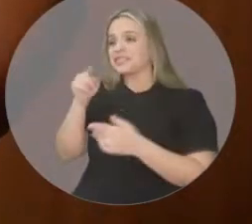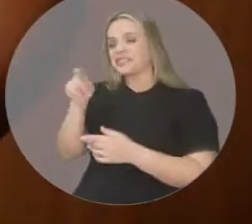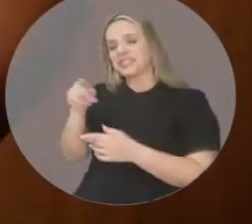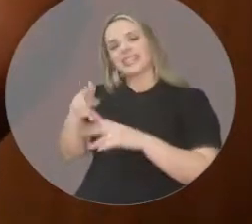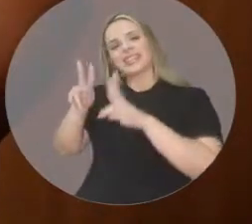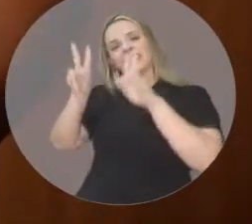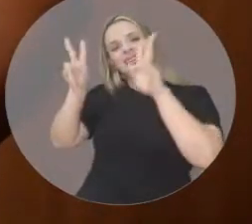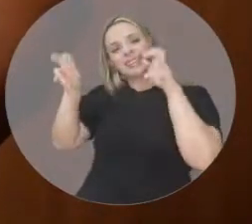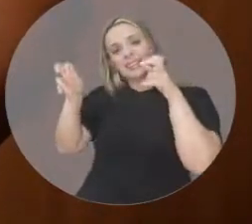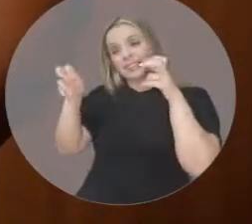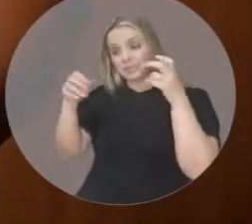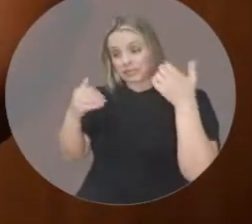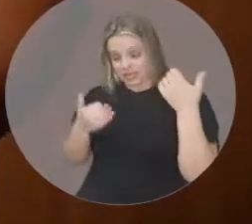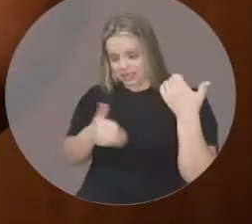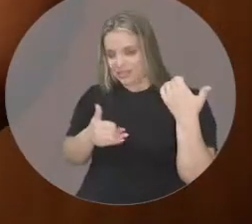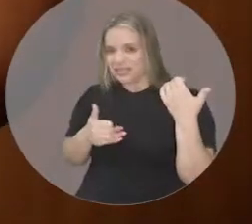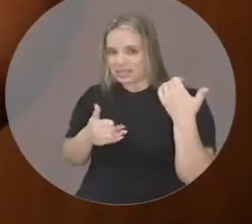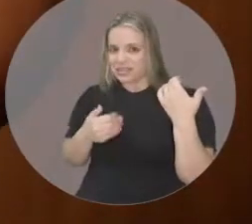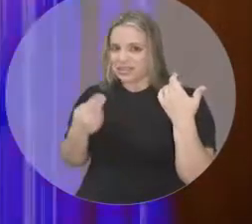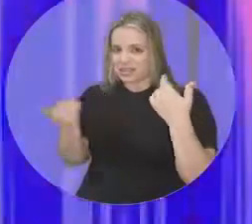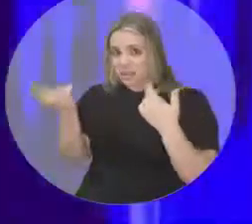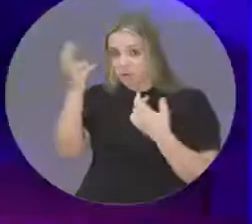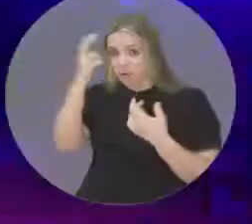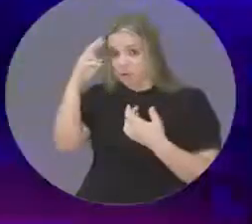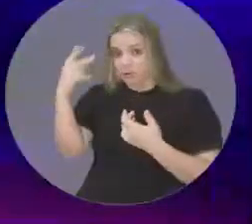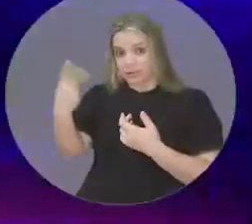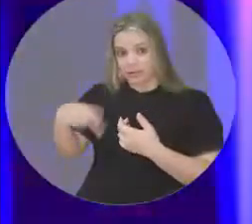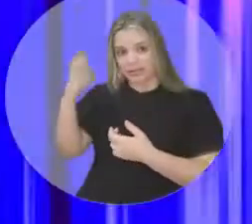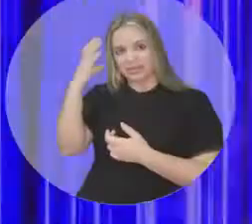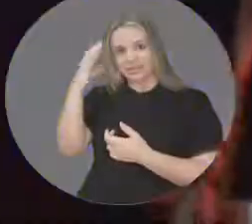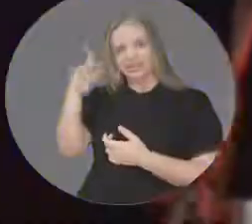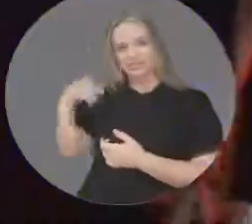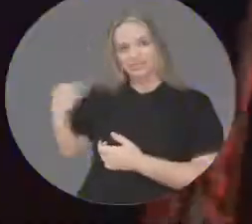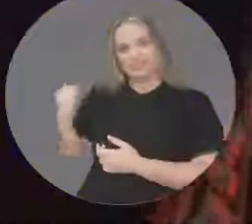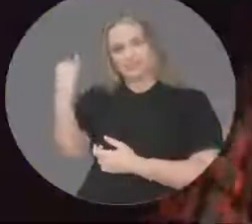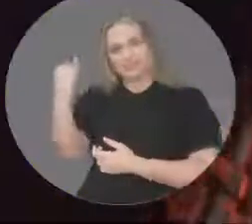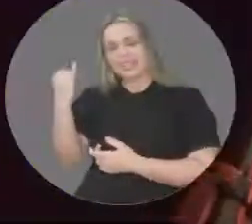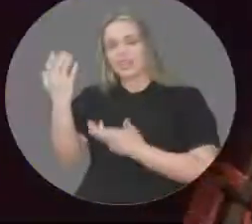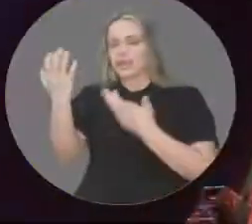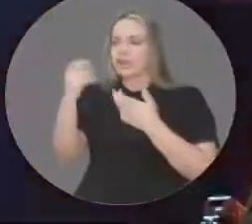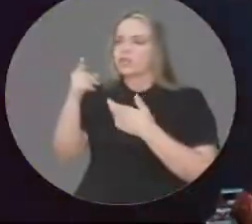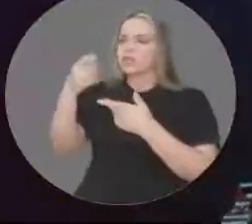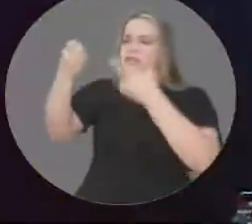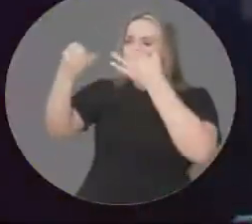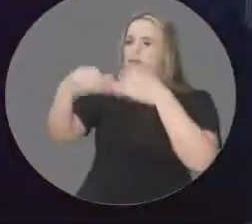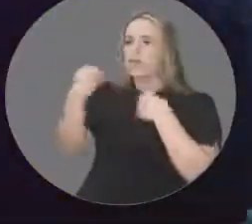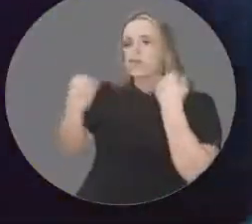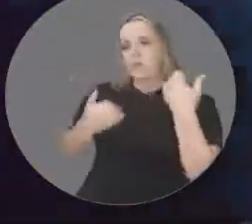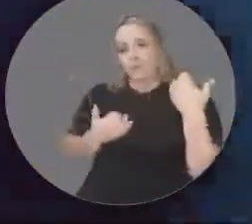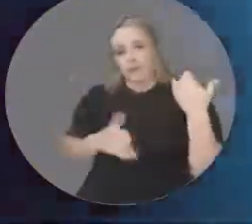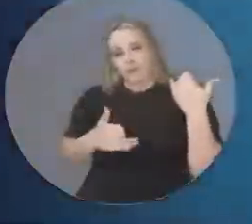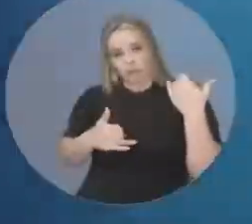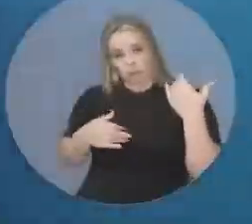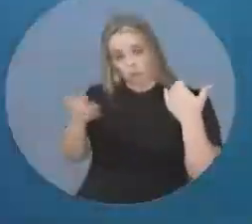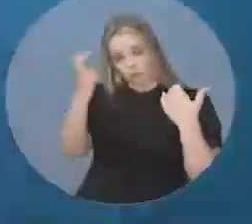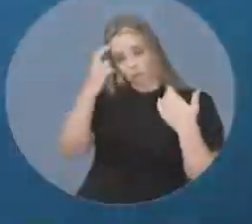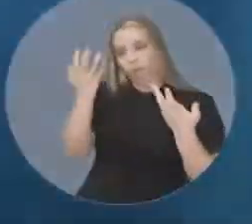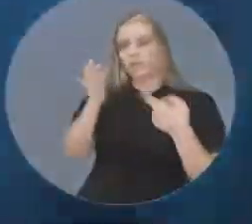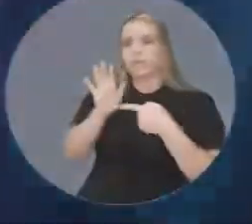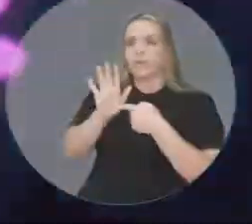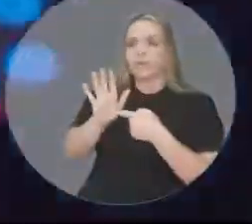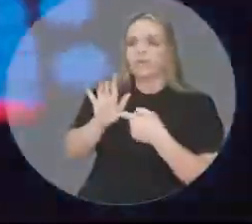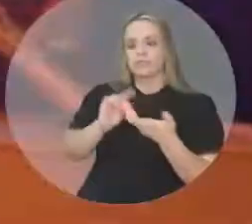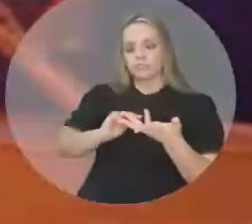nos orgulha muito de ser de Cuiabá, de ser de Mato Grosso. Passagem de som, Flor Ribeirinha, Palco pra